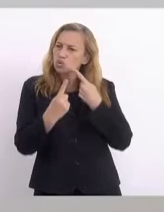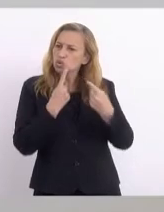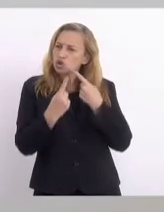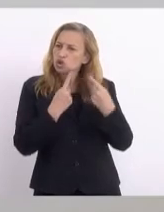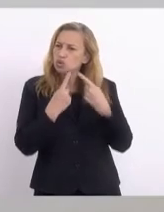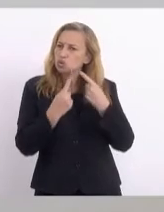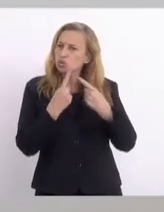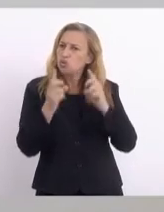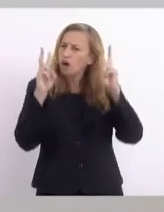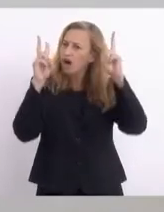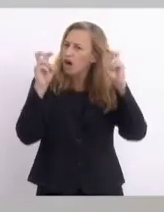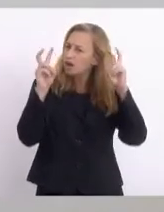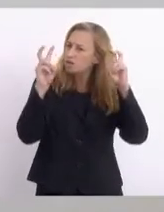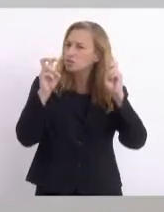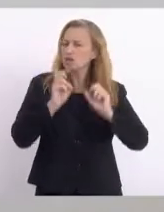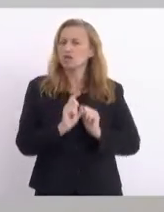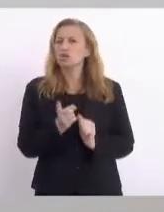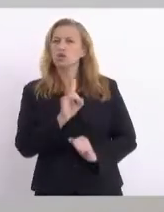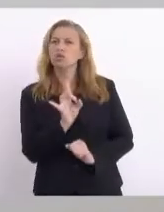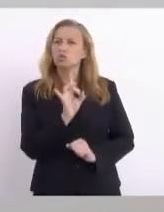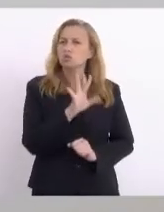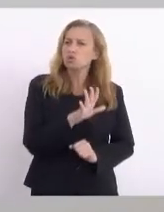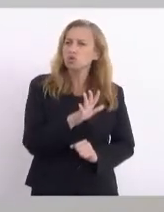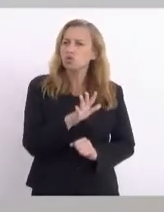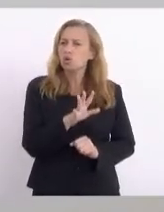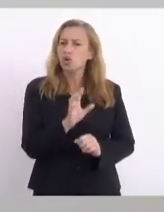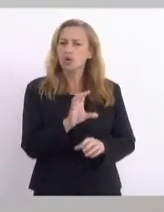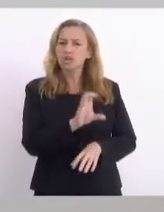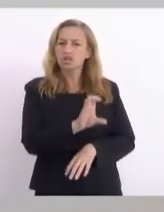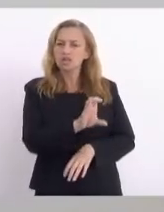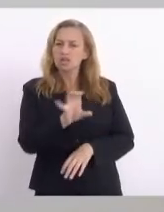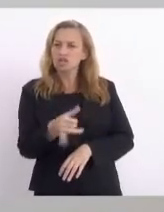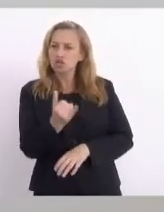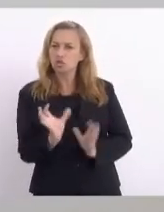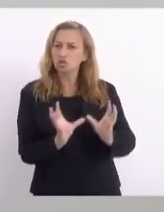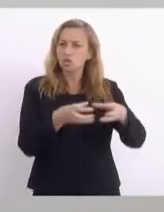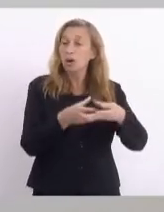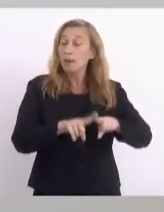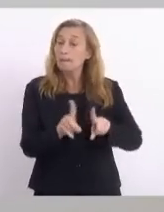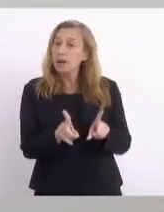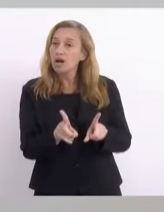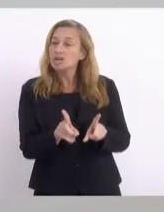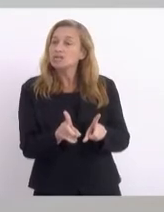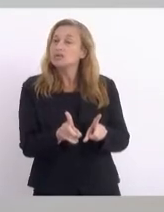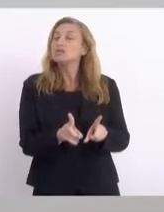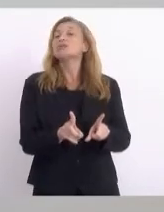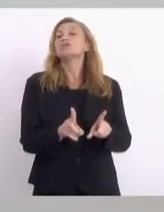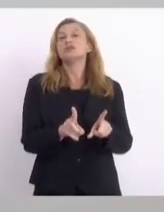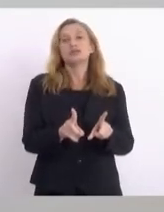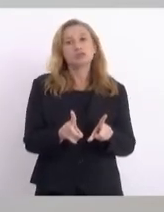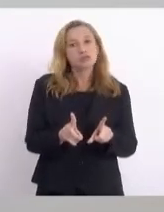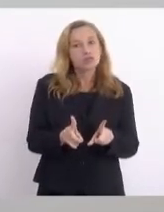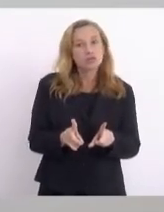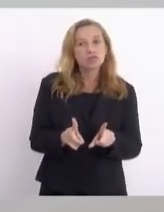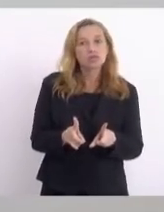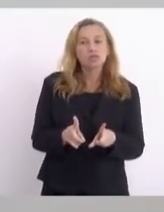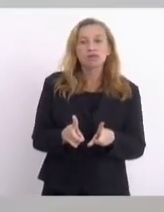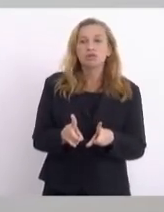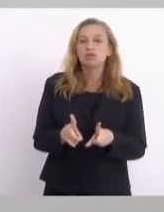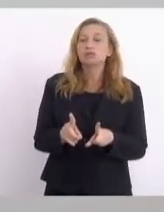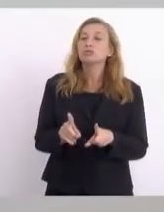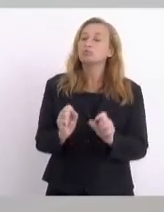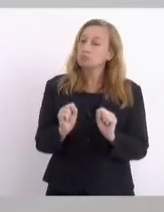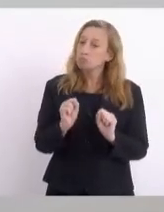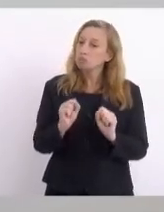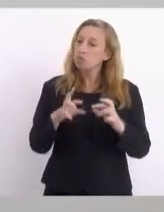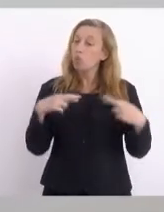tratamento, que não seja só na Comissão de Constituição e Justiça, mas que também seja objeto de